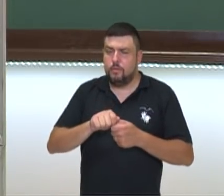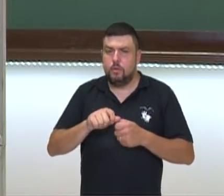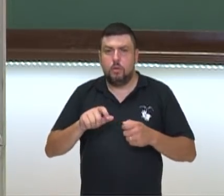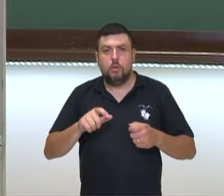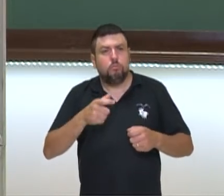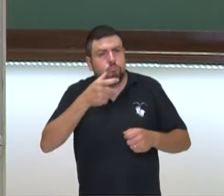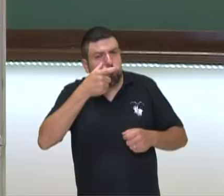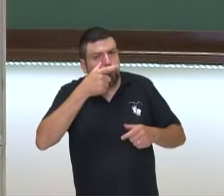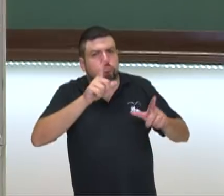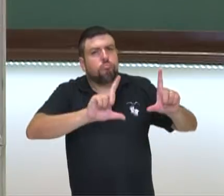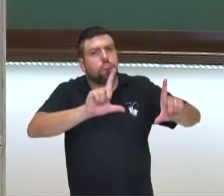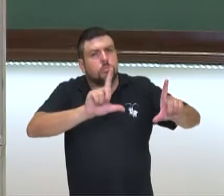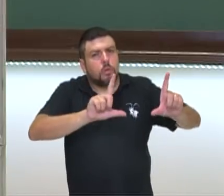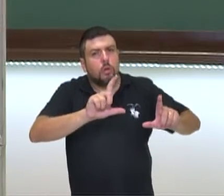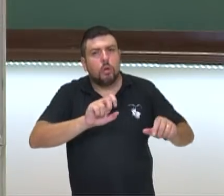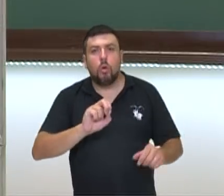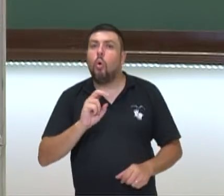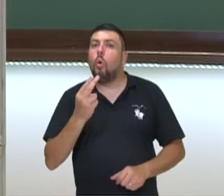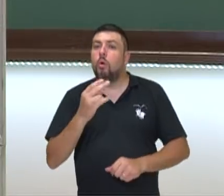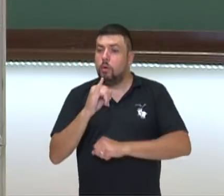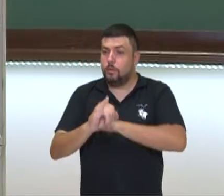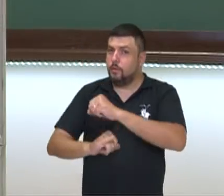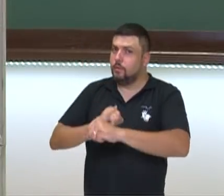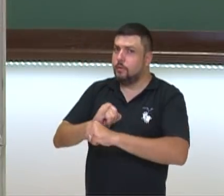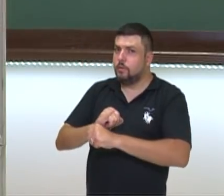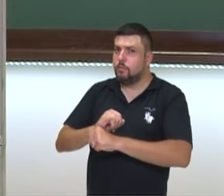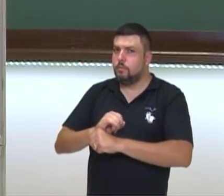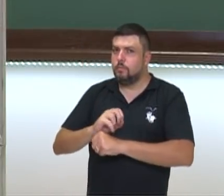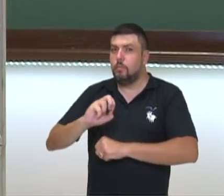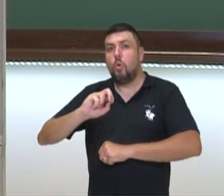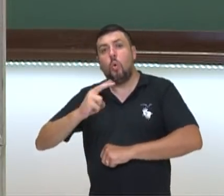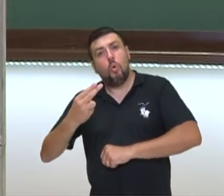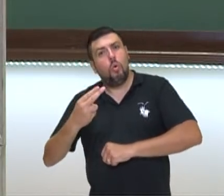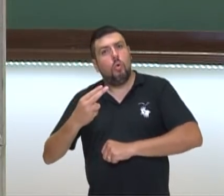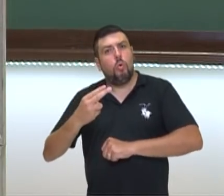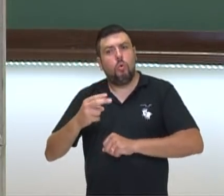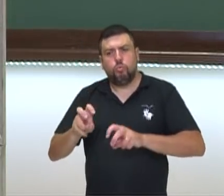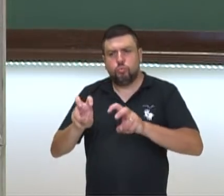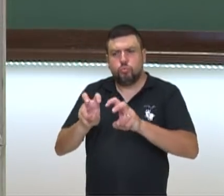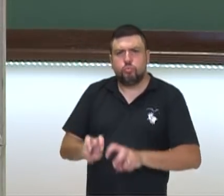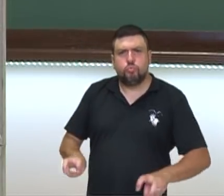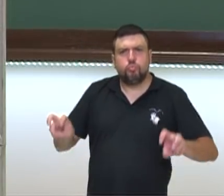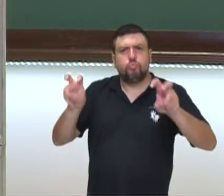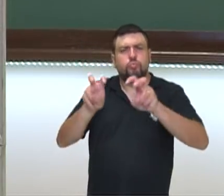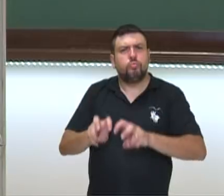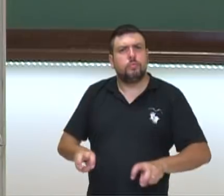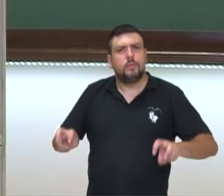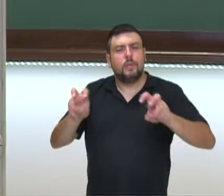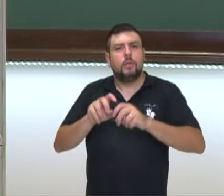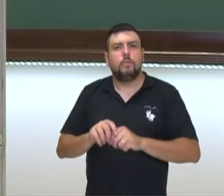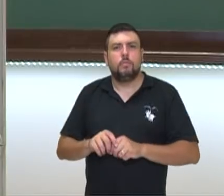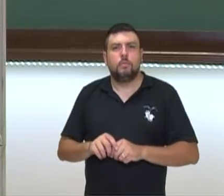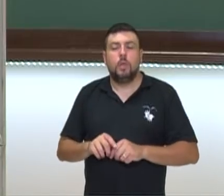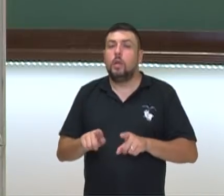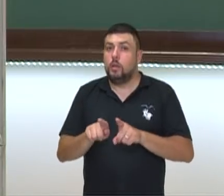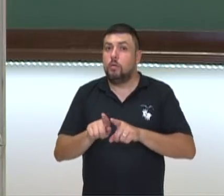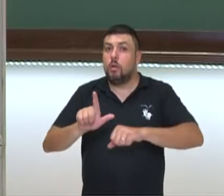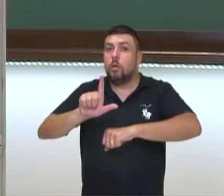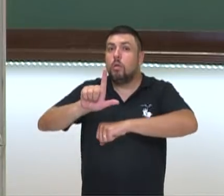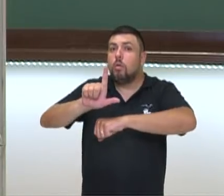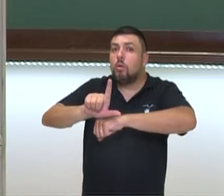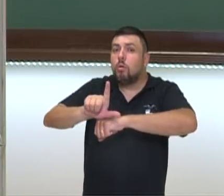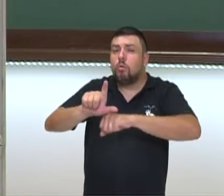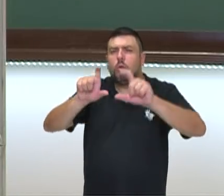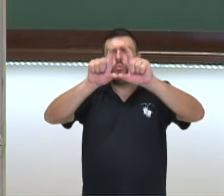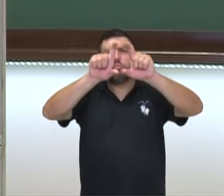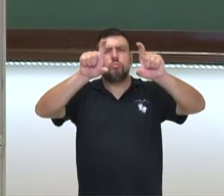estiver na internet, se você for a um shopping, por exemplo, comprar alguma coisa, você vai encontrar nome de lojas em inglês também. Tá ok?